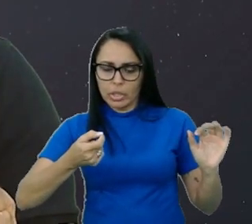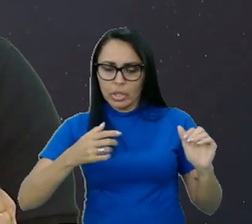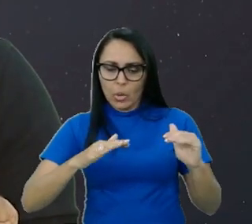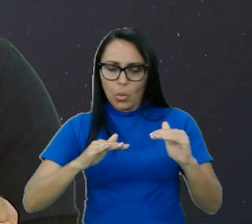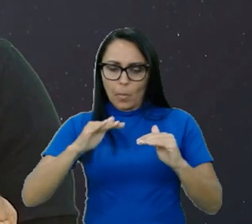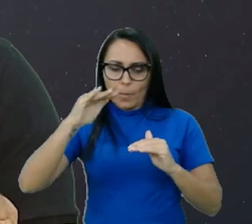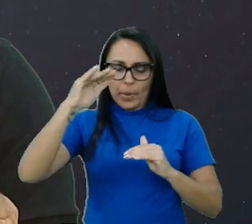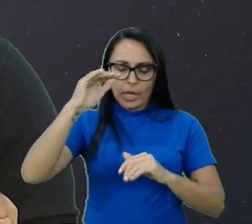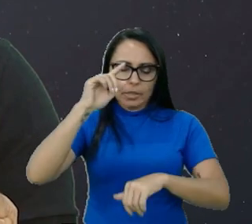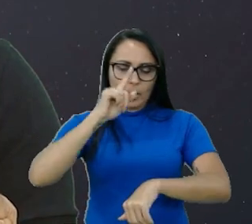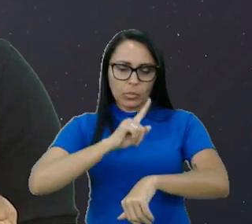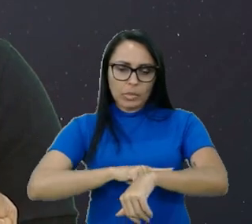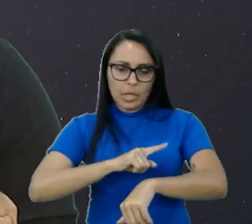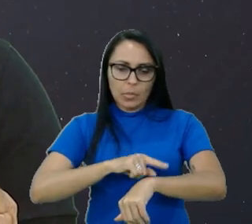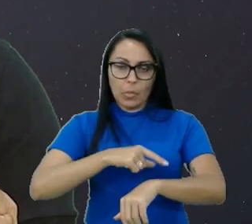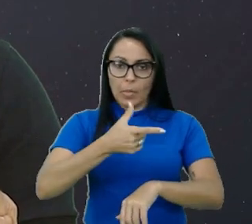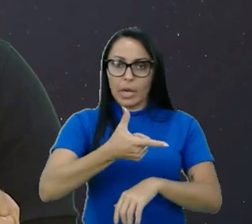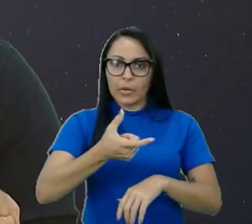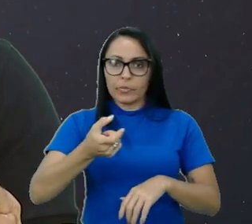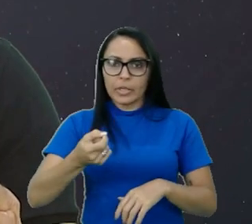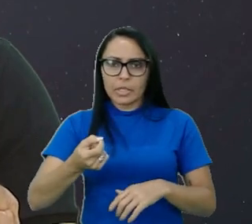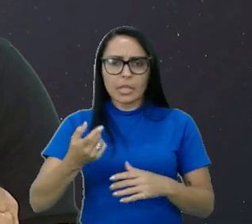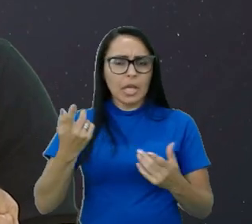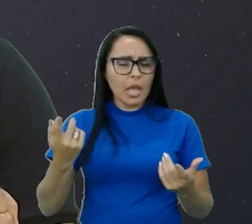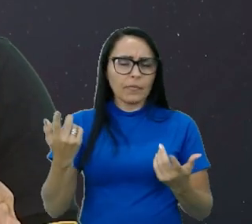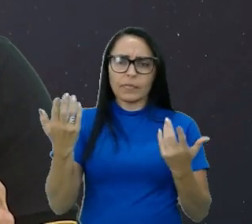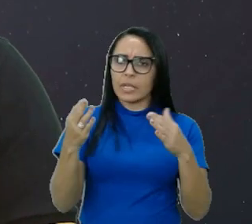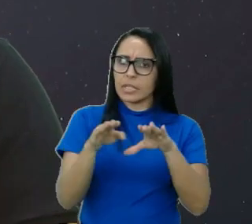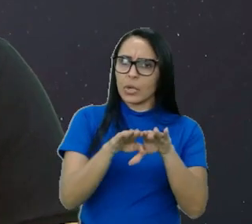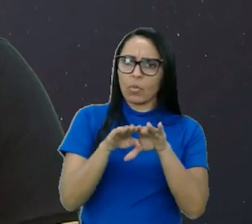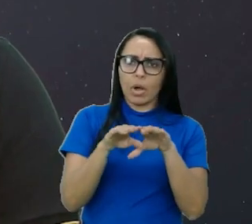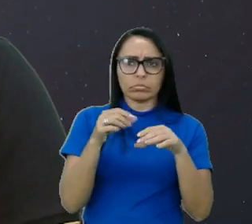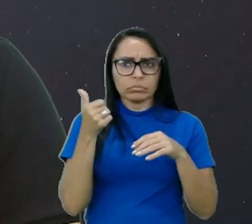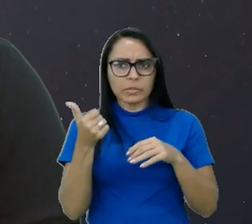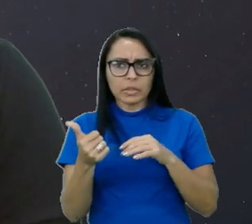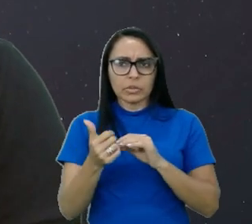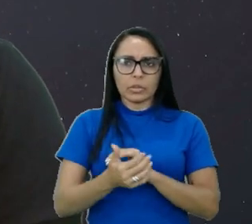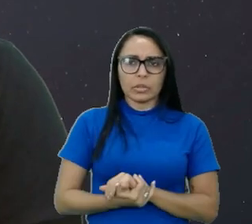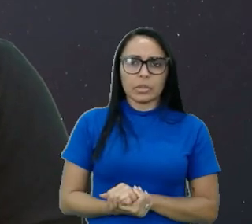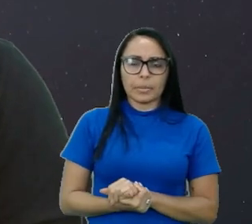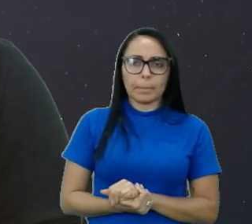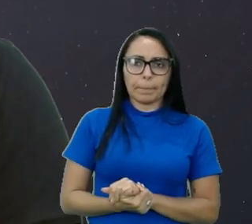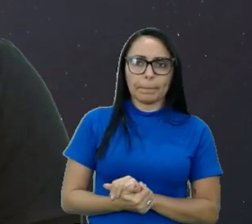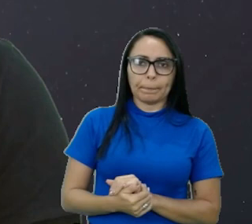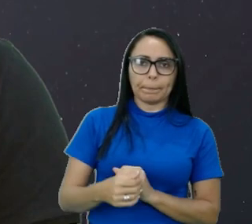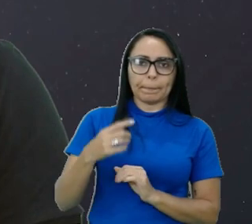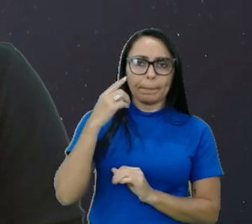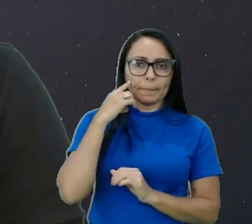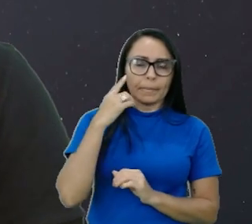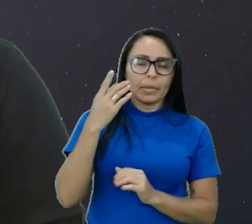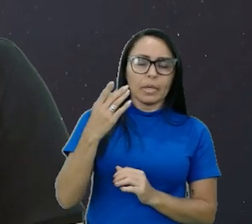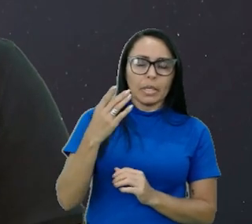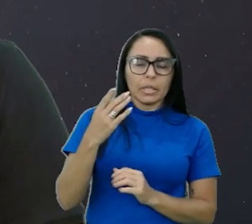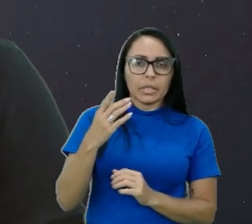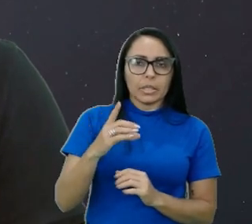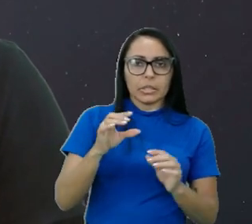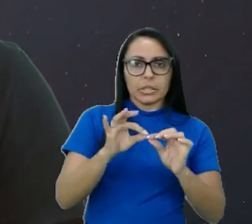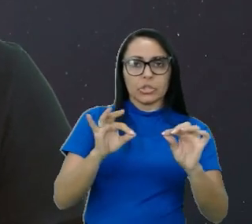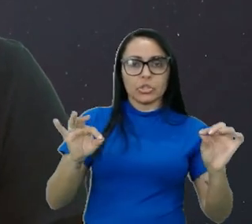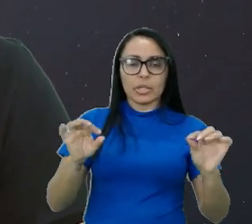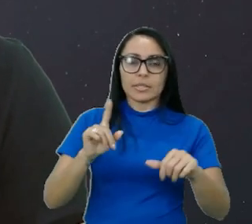tempo para 20, a velocidade será a mesma, correto? Então, distância e tempo, nesse caso,